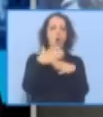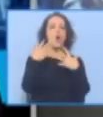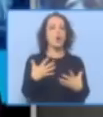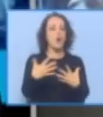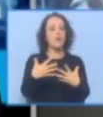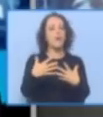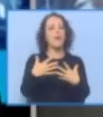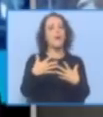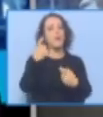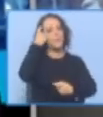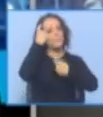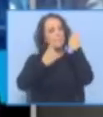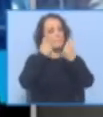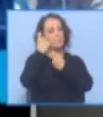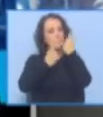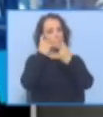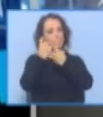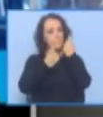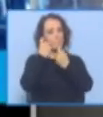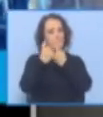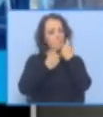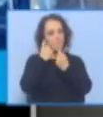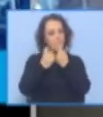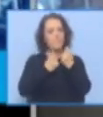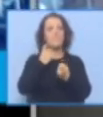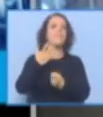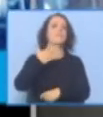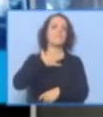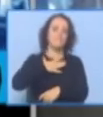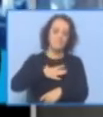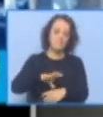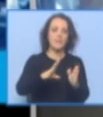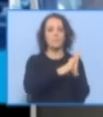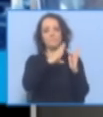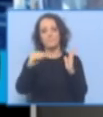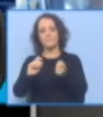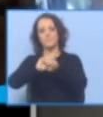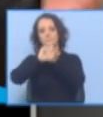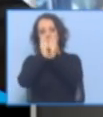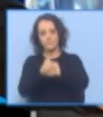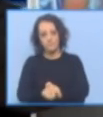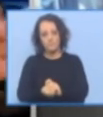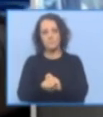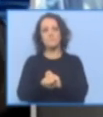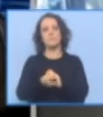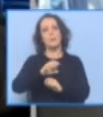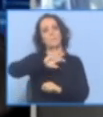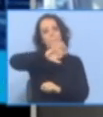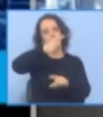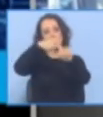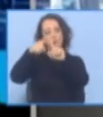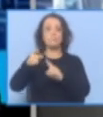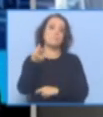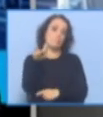pensado para ser reproduzido, para ser adaptado noutros países, nomeadamente